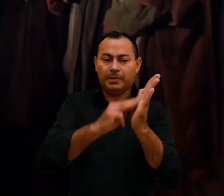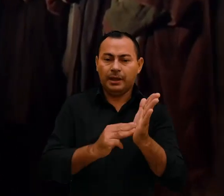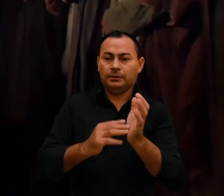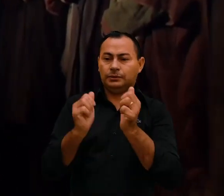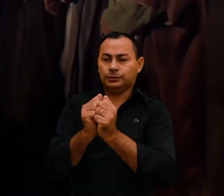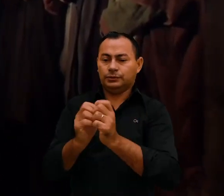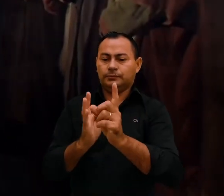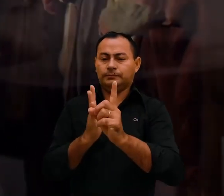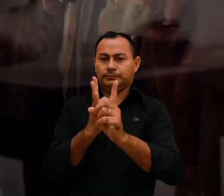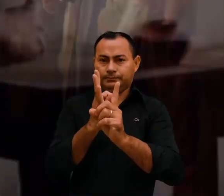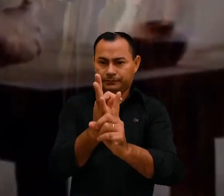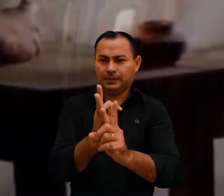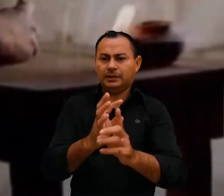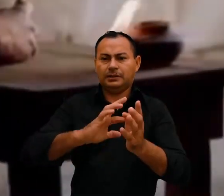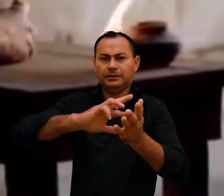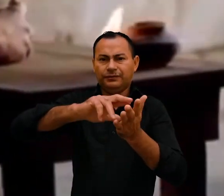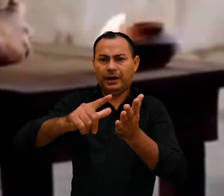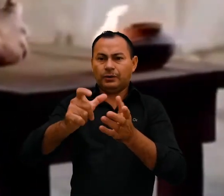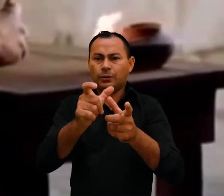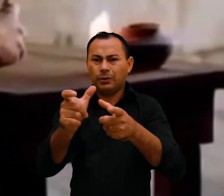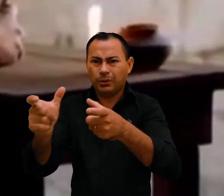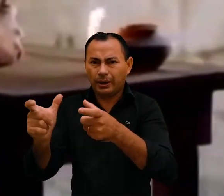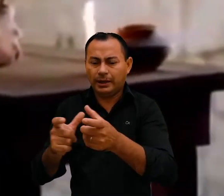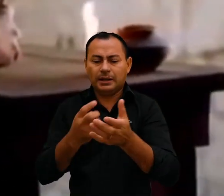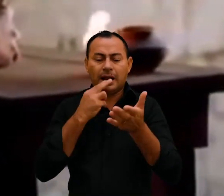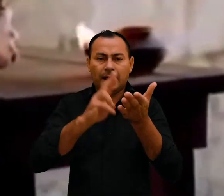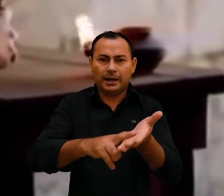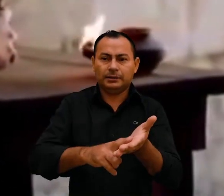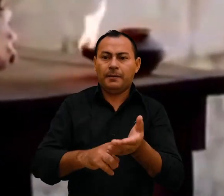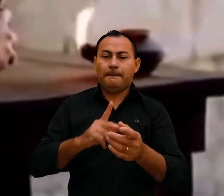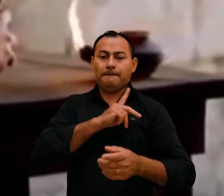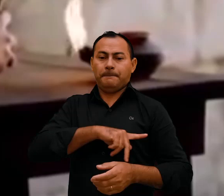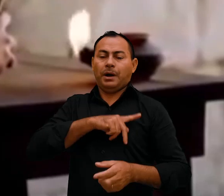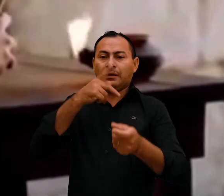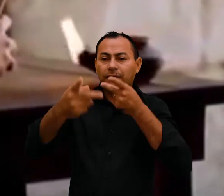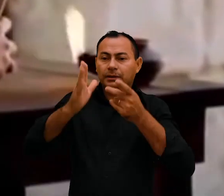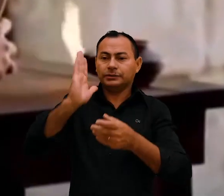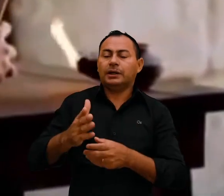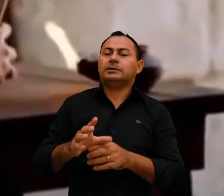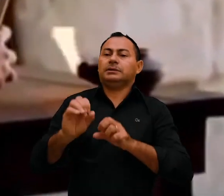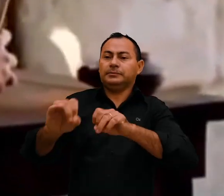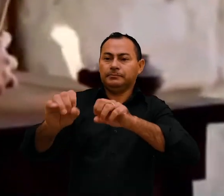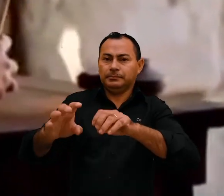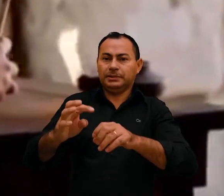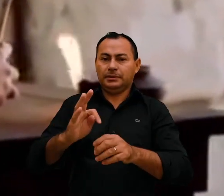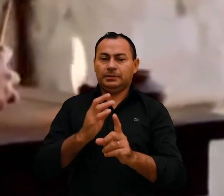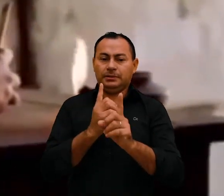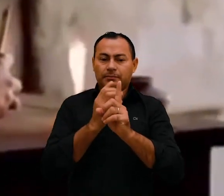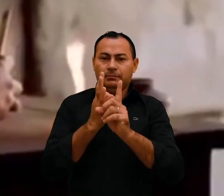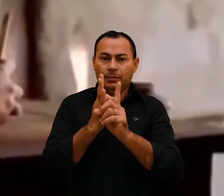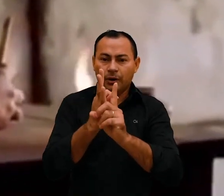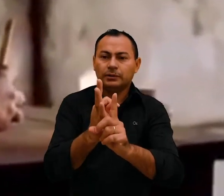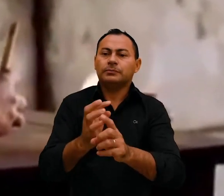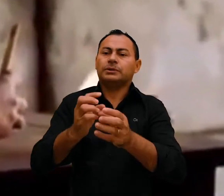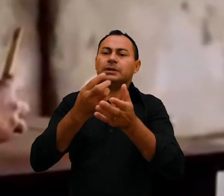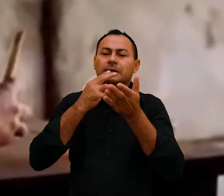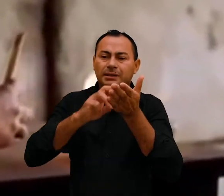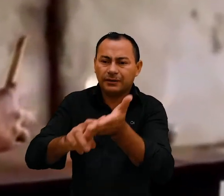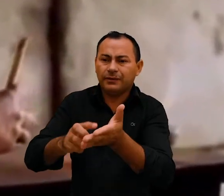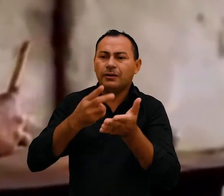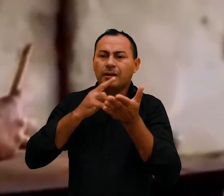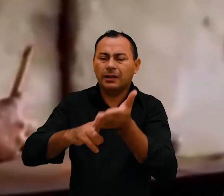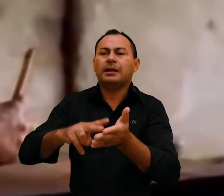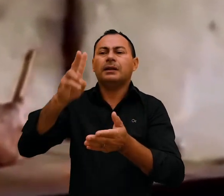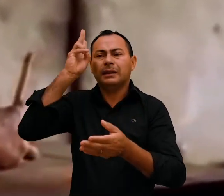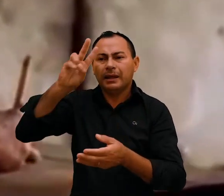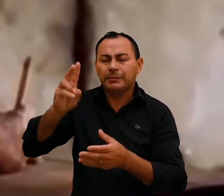Timóteo em diversos trechos e sua carta Paulo evoca o que já tinha ensinado a Timóteo e por isso escreveu